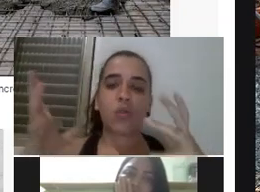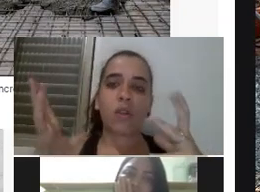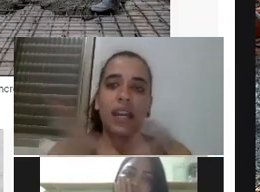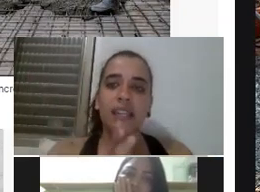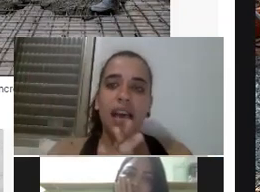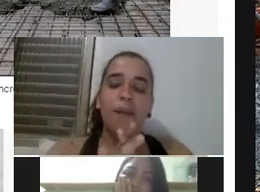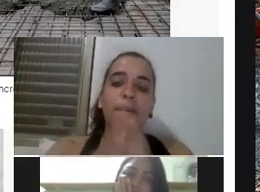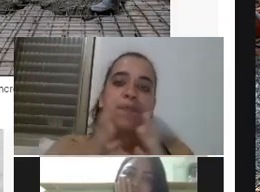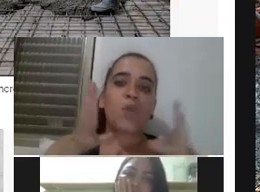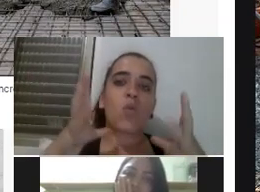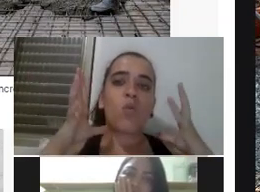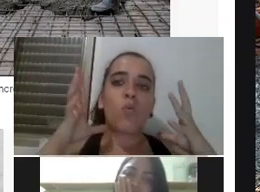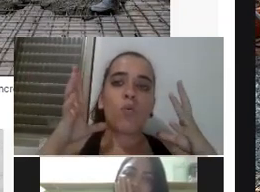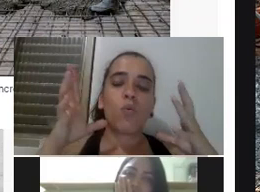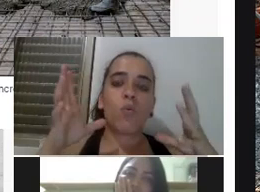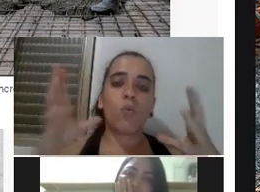a gente concretar